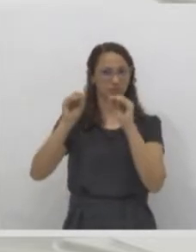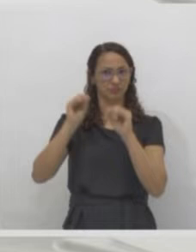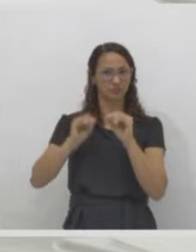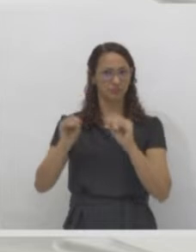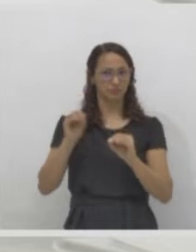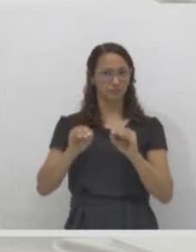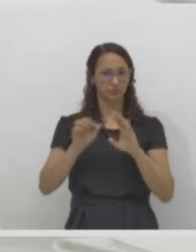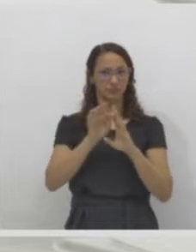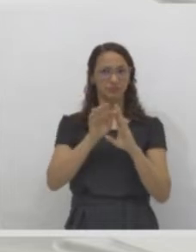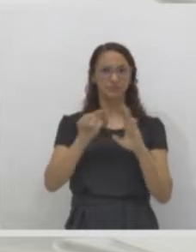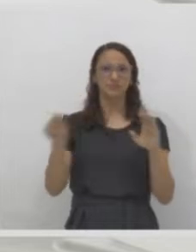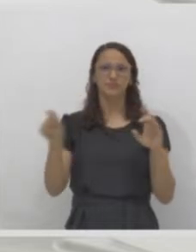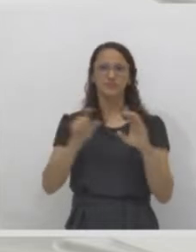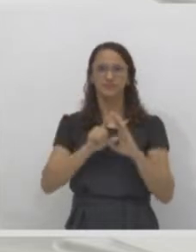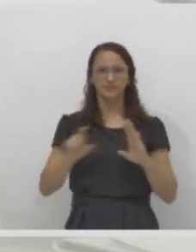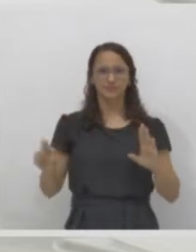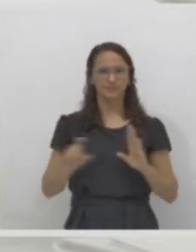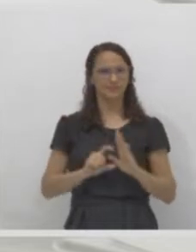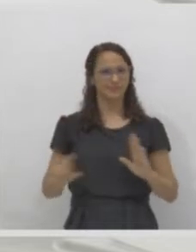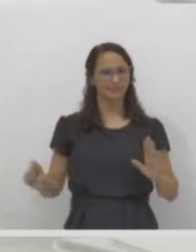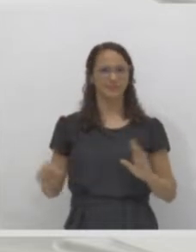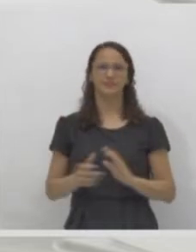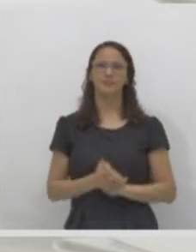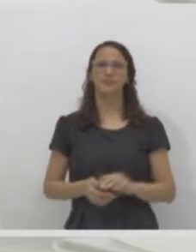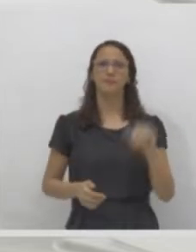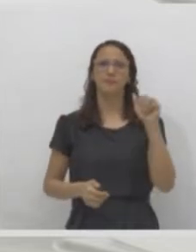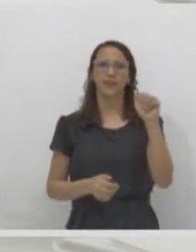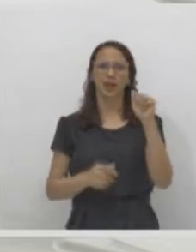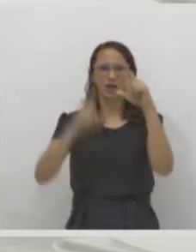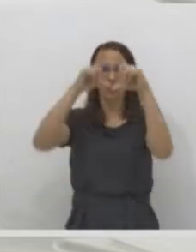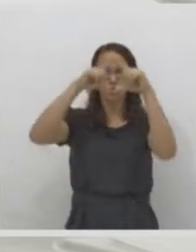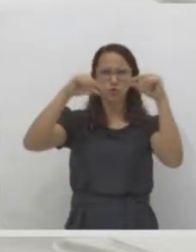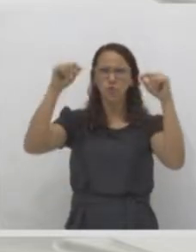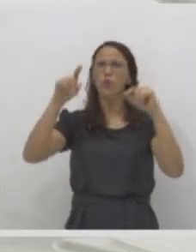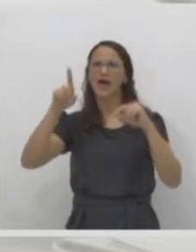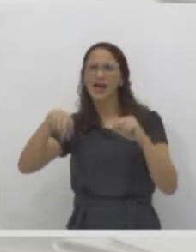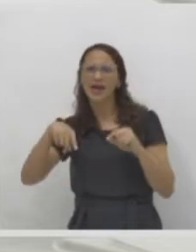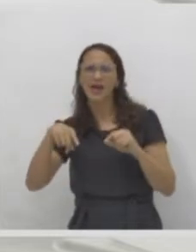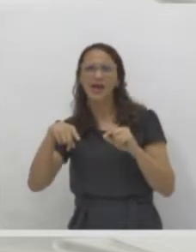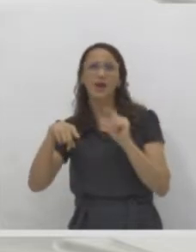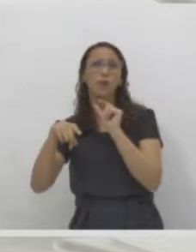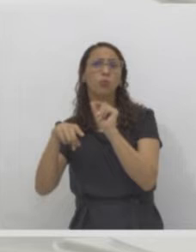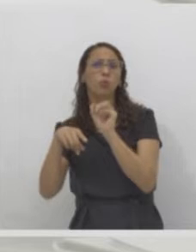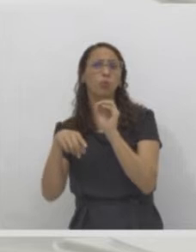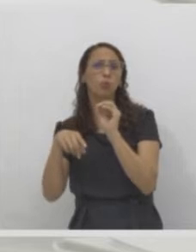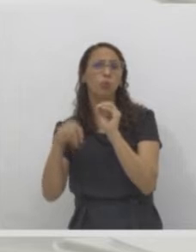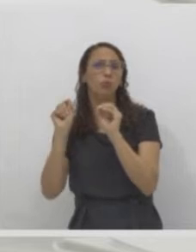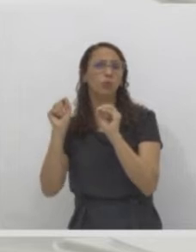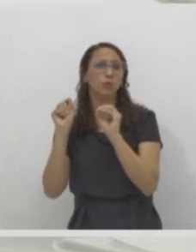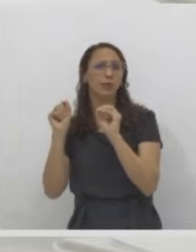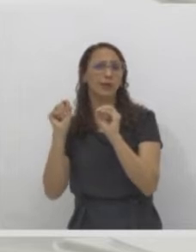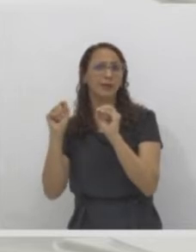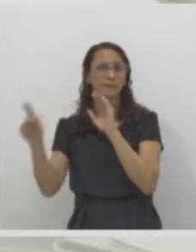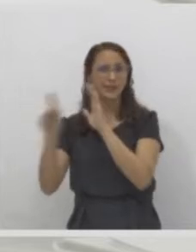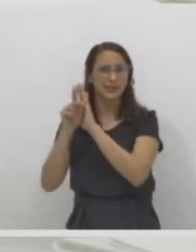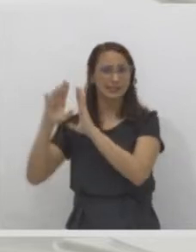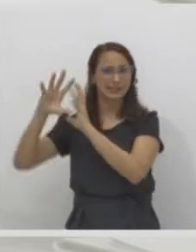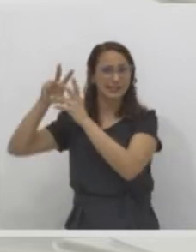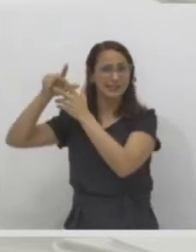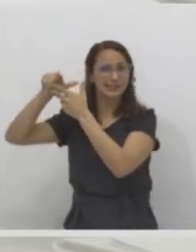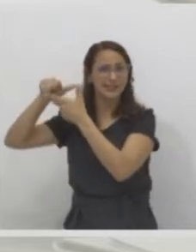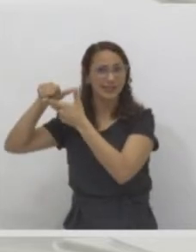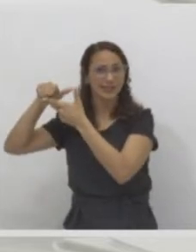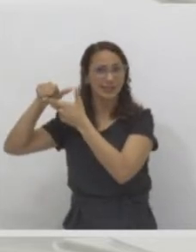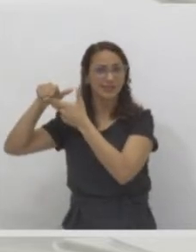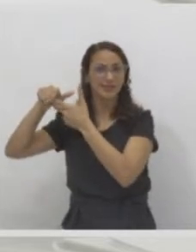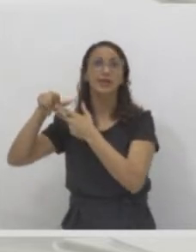e Sol. Vamos lá na primeira. A Lua é o... o que ela é o da Terra?